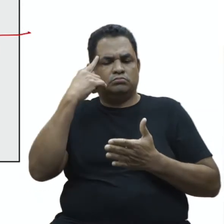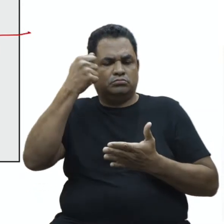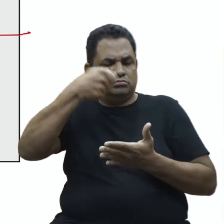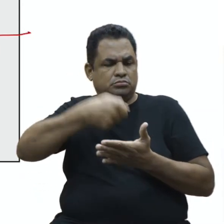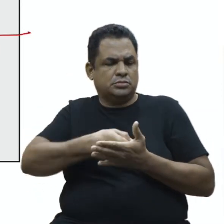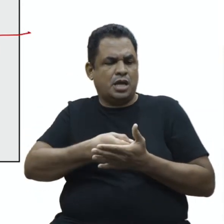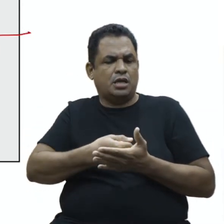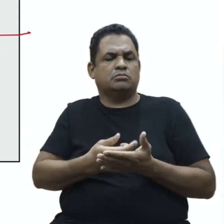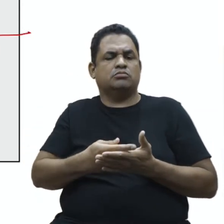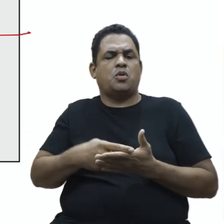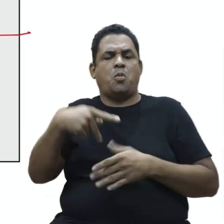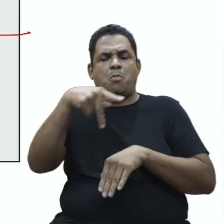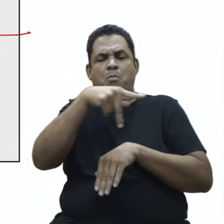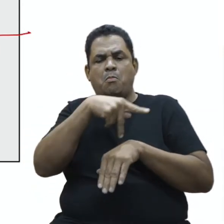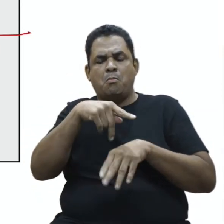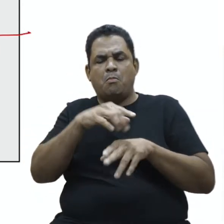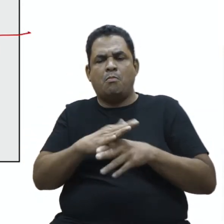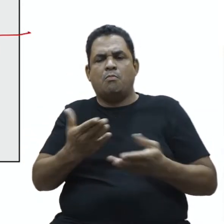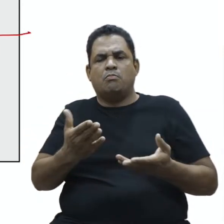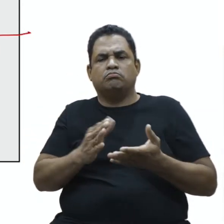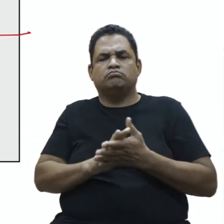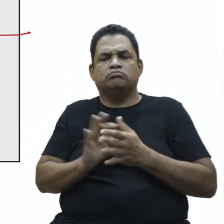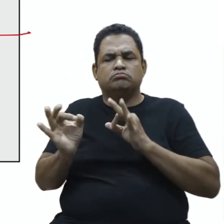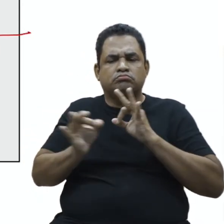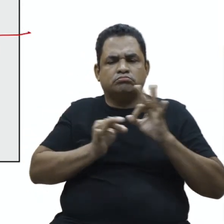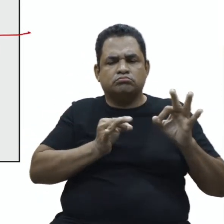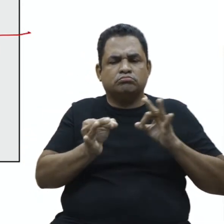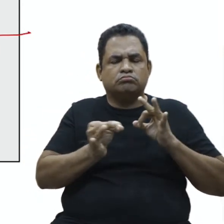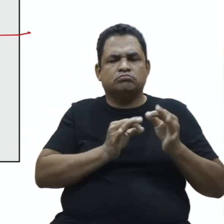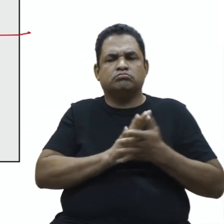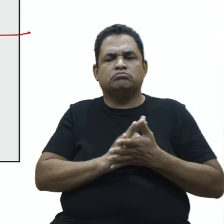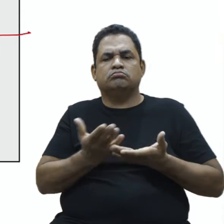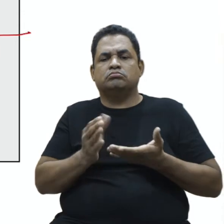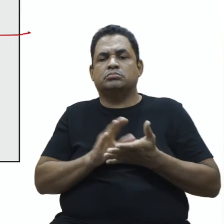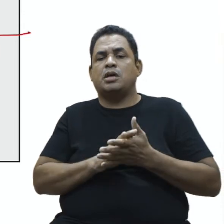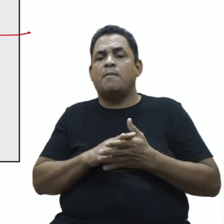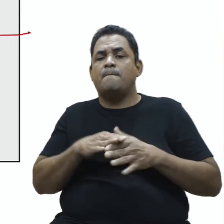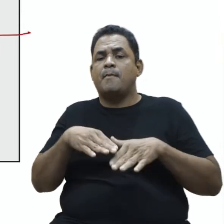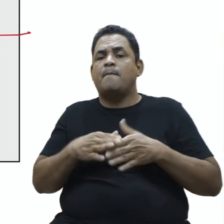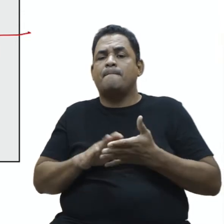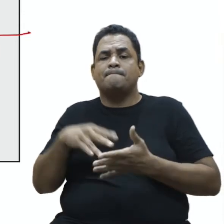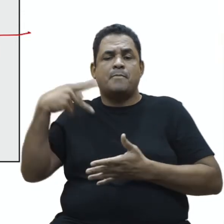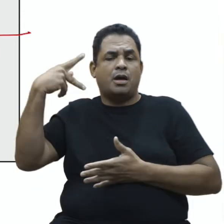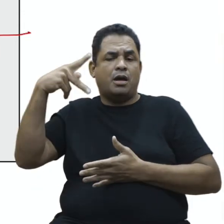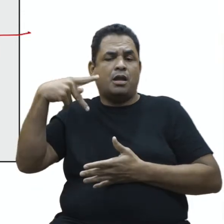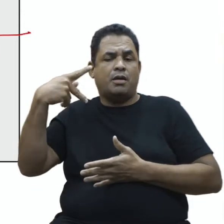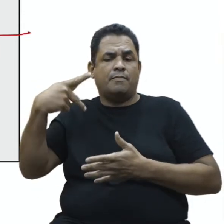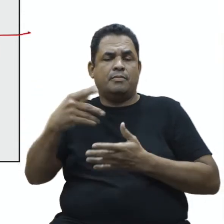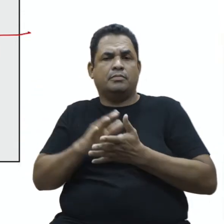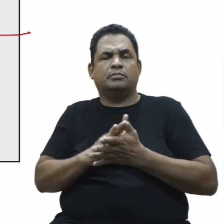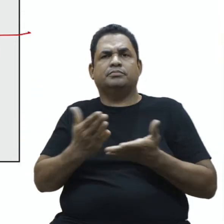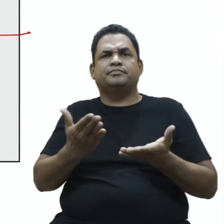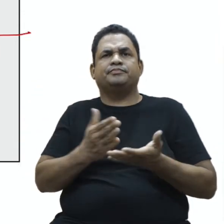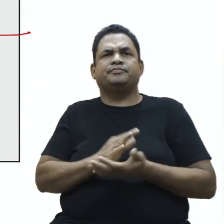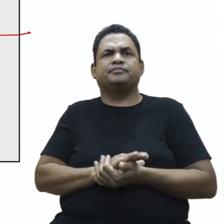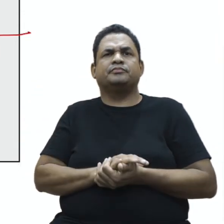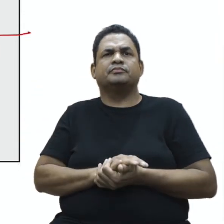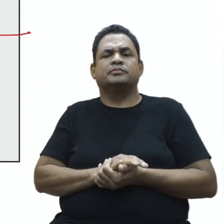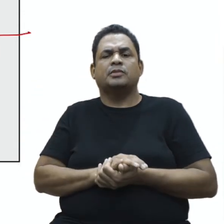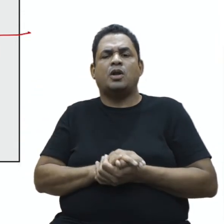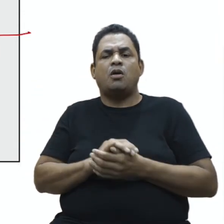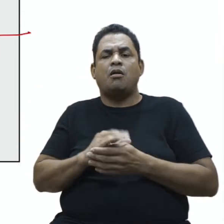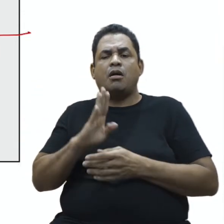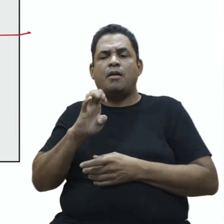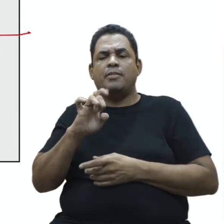questão de governo, de organização, decisões, é o parlamento que faz. O gabinete ele é constituído de